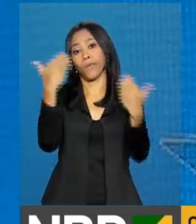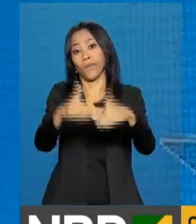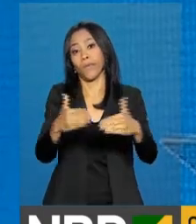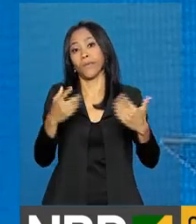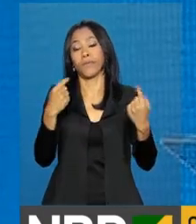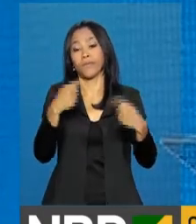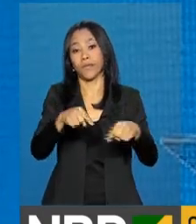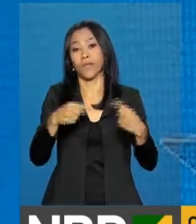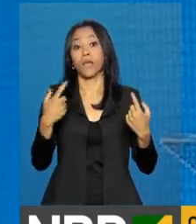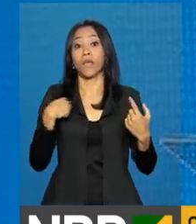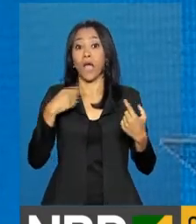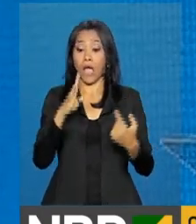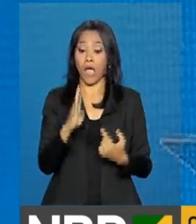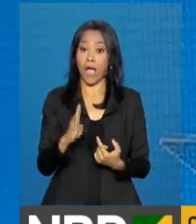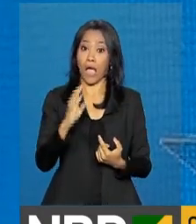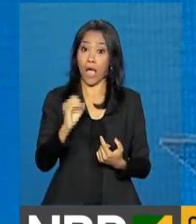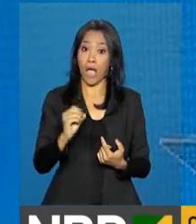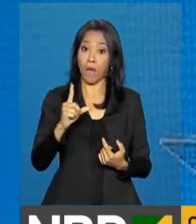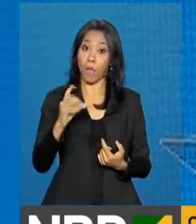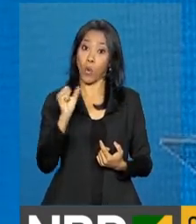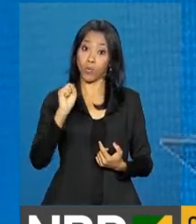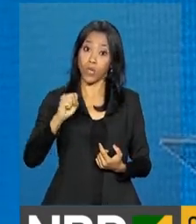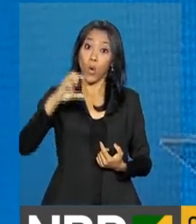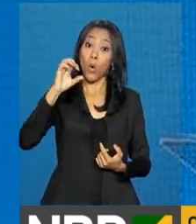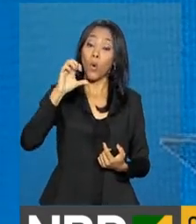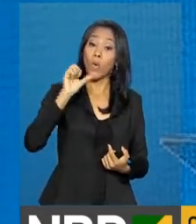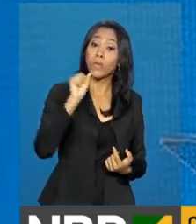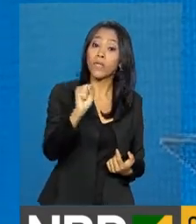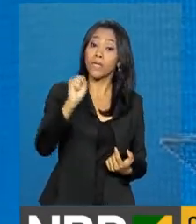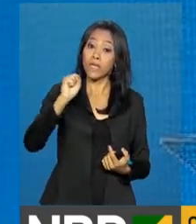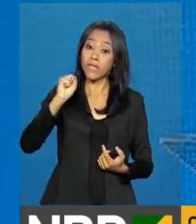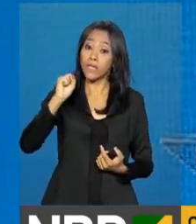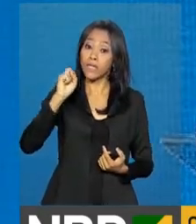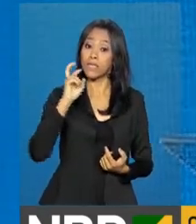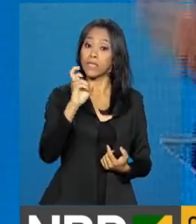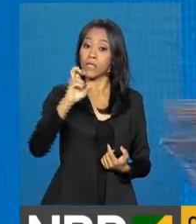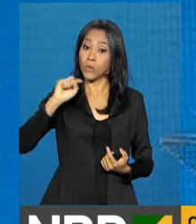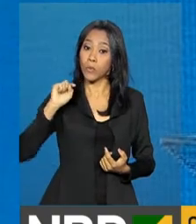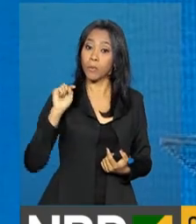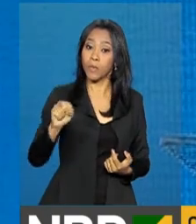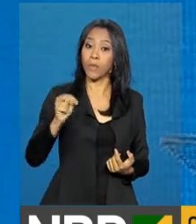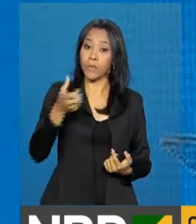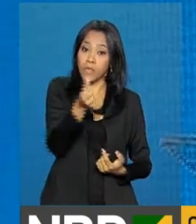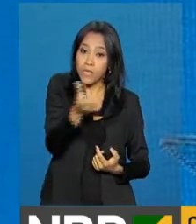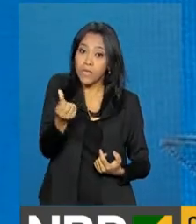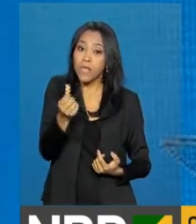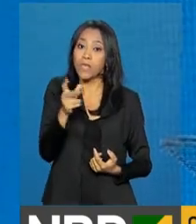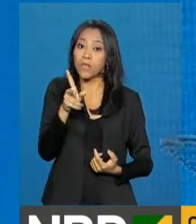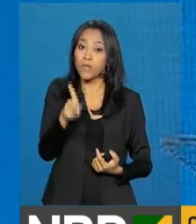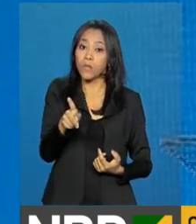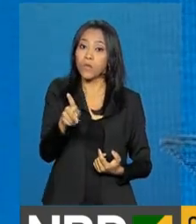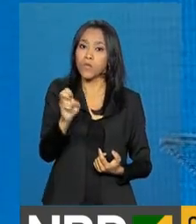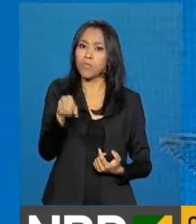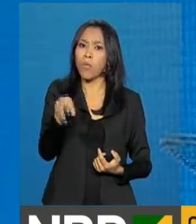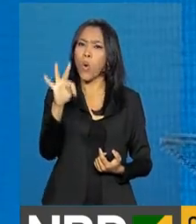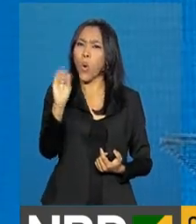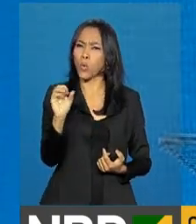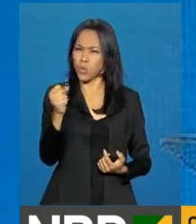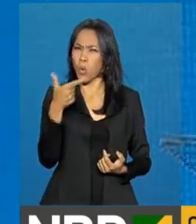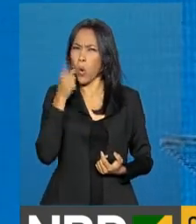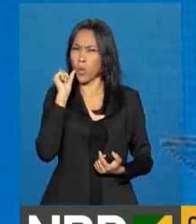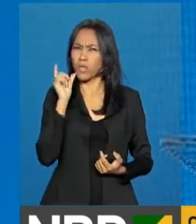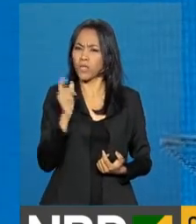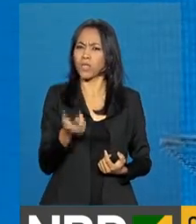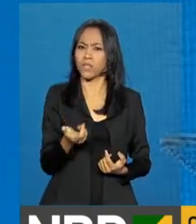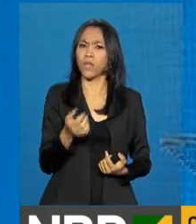ter atingido um pico de 85 mil pontos, 85 mil e 600 pontos, ainda no dia de ontem era de